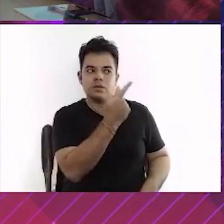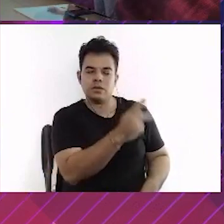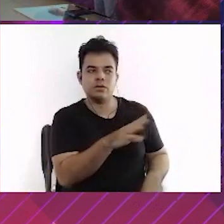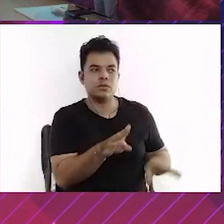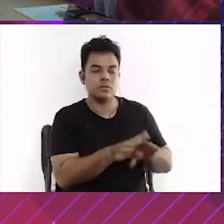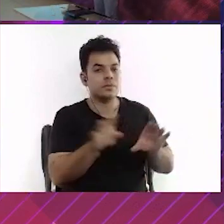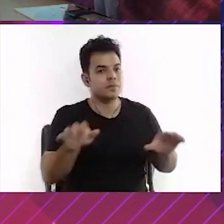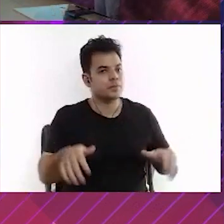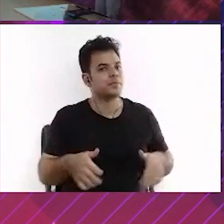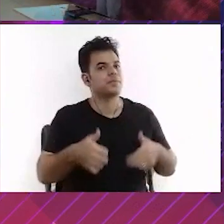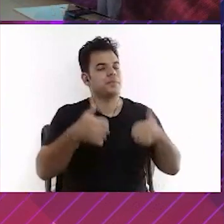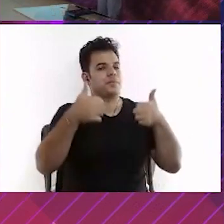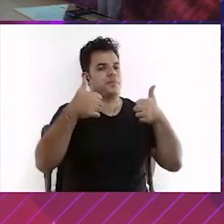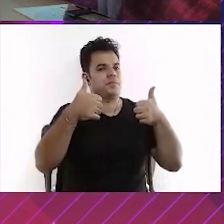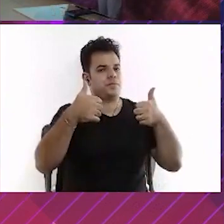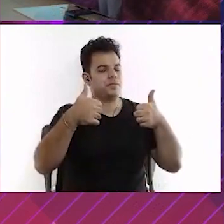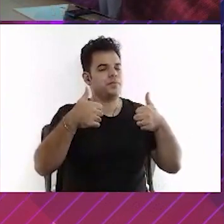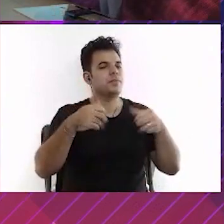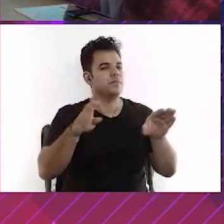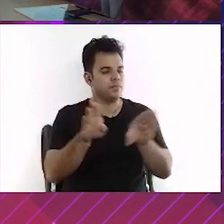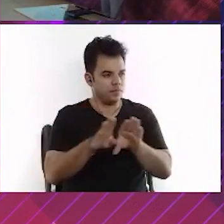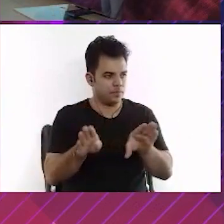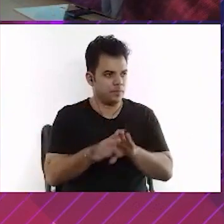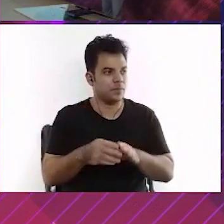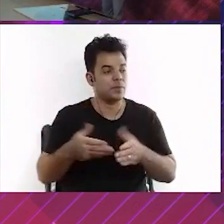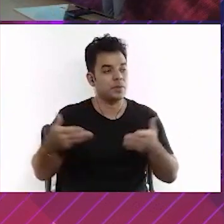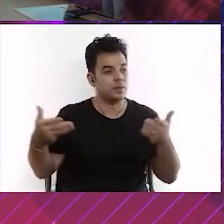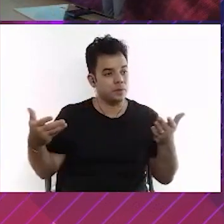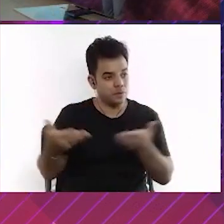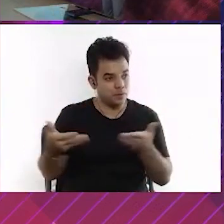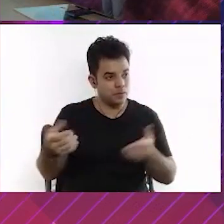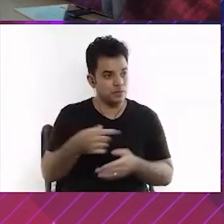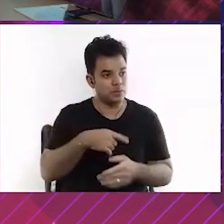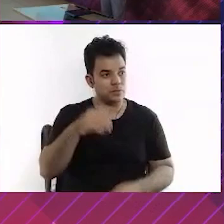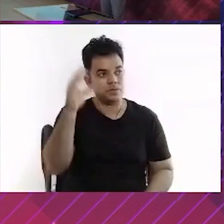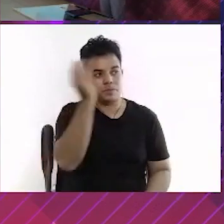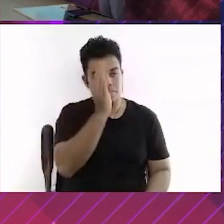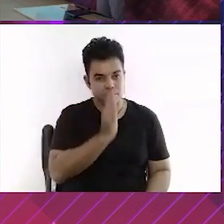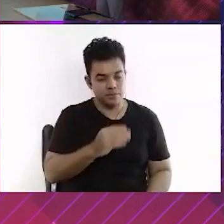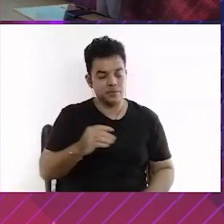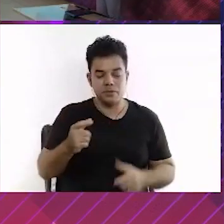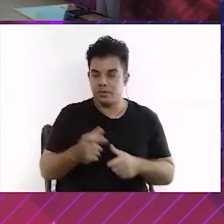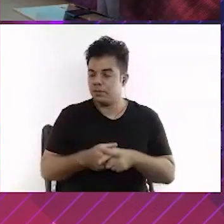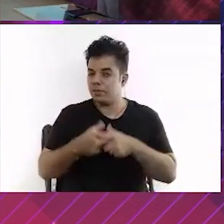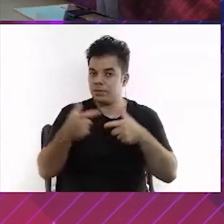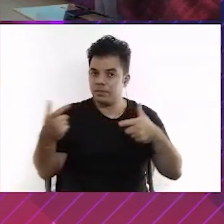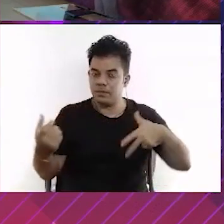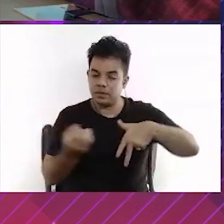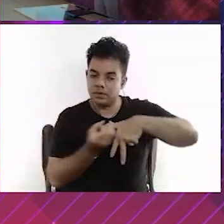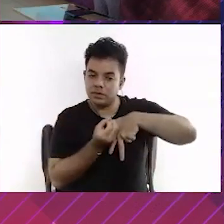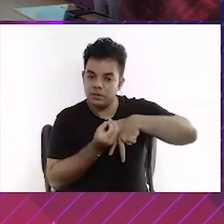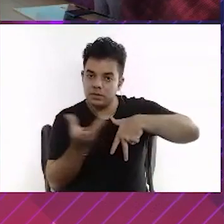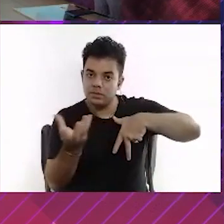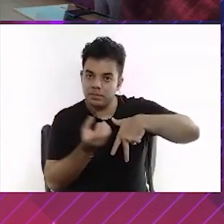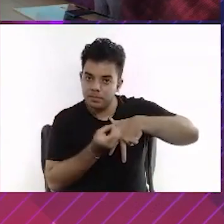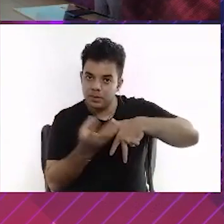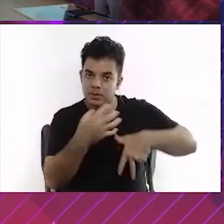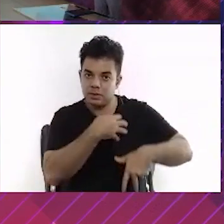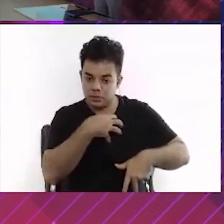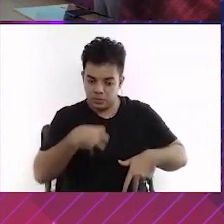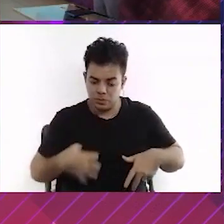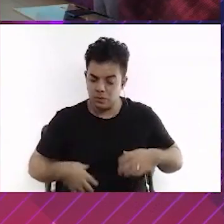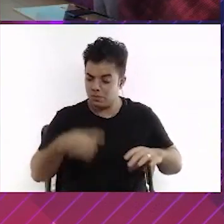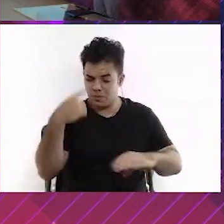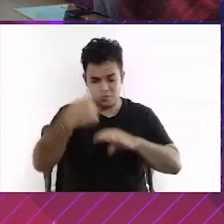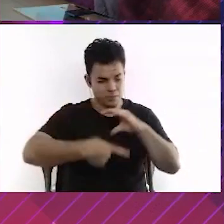alguns casos. Hoje, nós temos no Brasil o maior programa público de transplantes de órgãos do mundo,